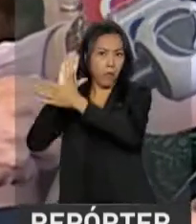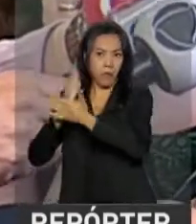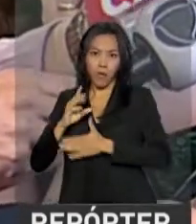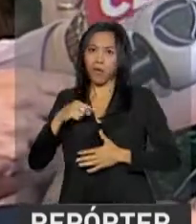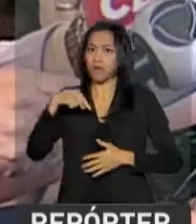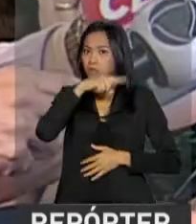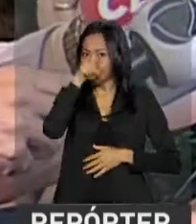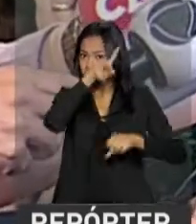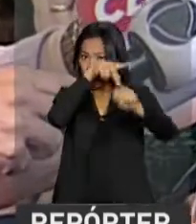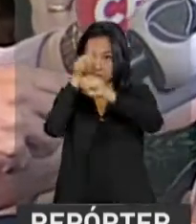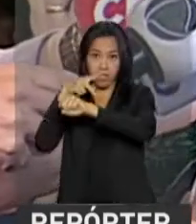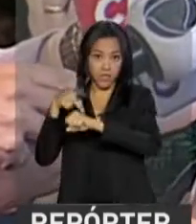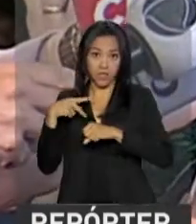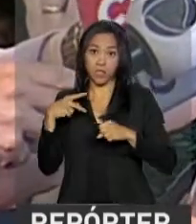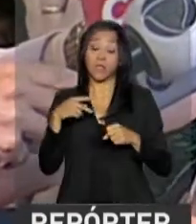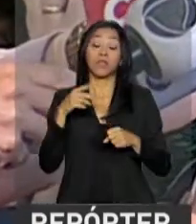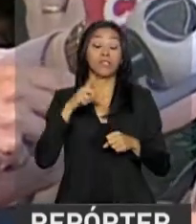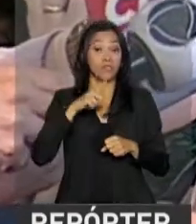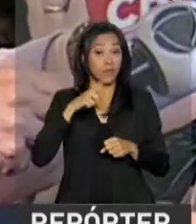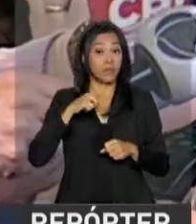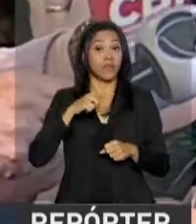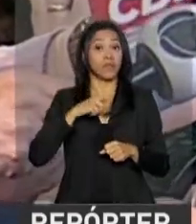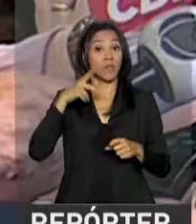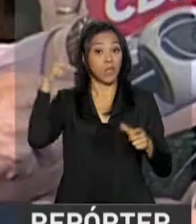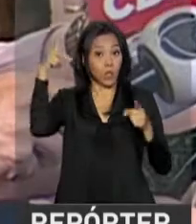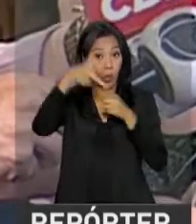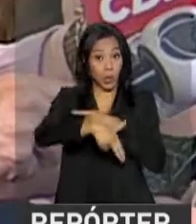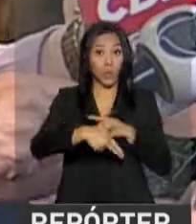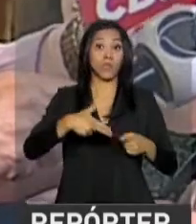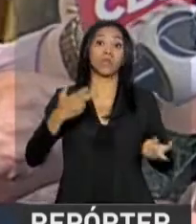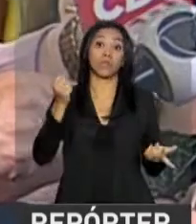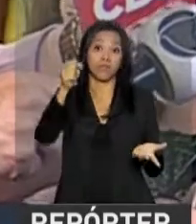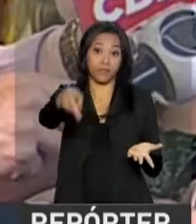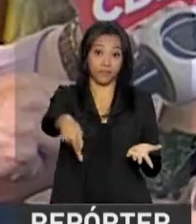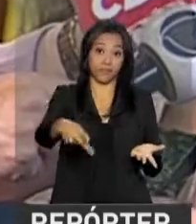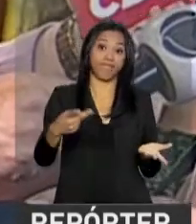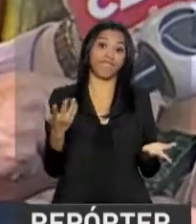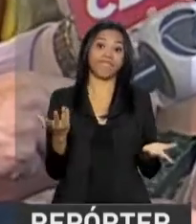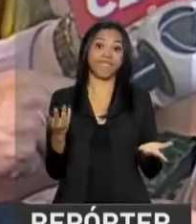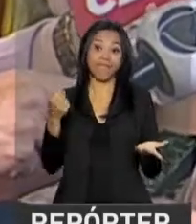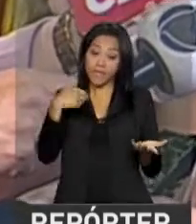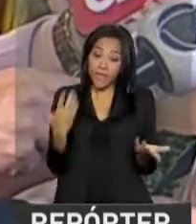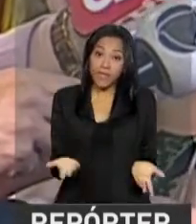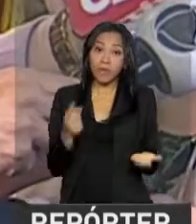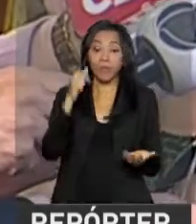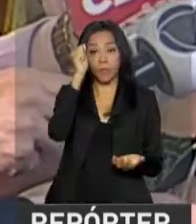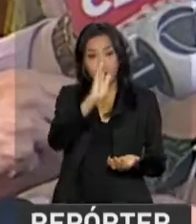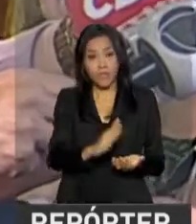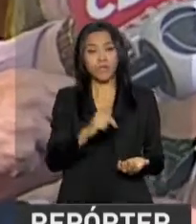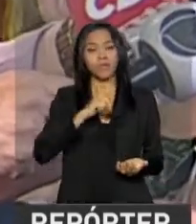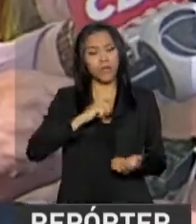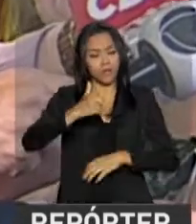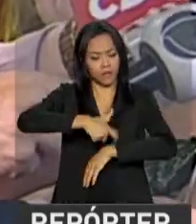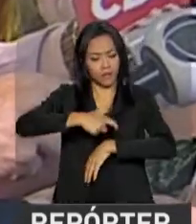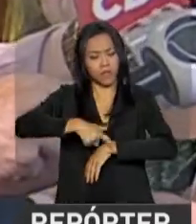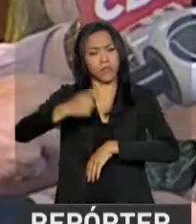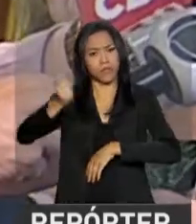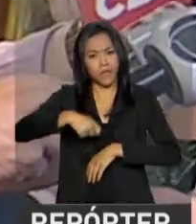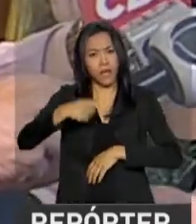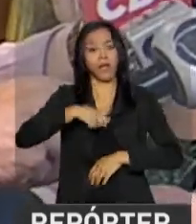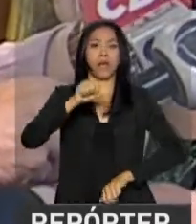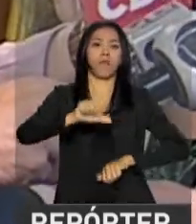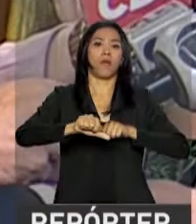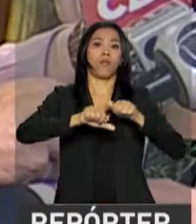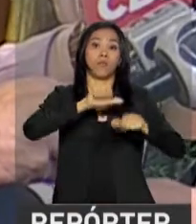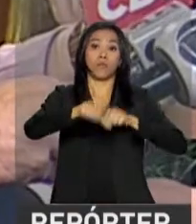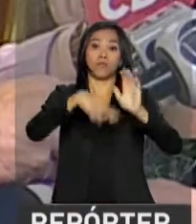enfrentar a realidade tiveram que cortar valor do benefício então o brasil tem tempo suficiente para fazer uma reforma da